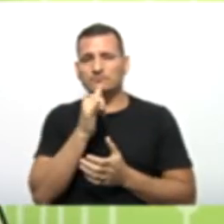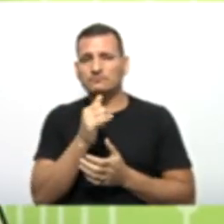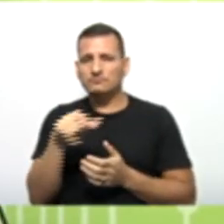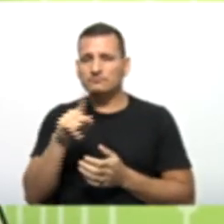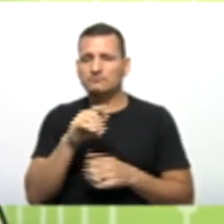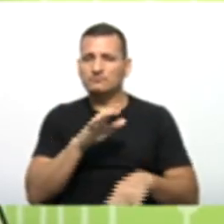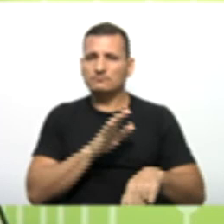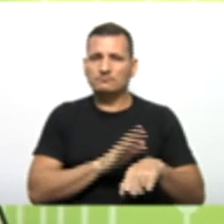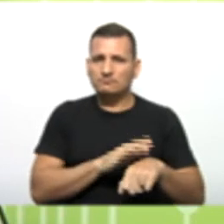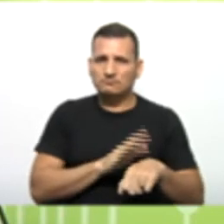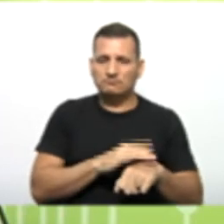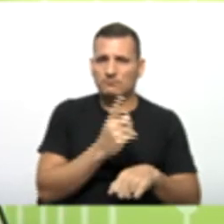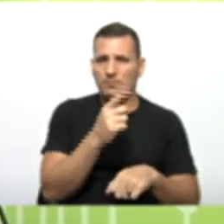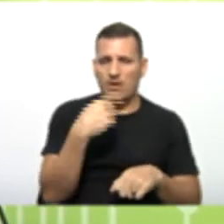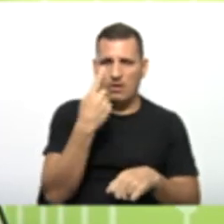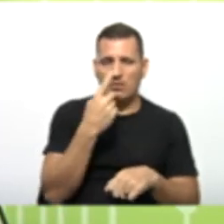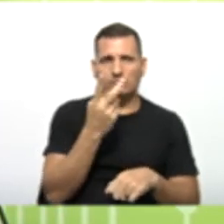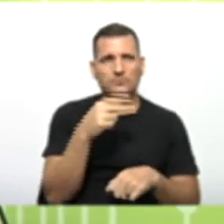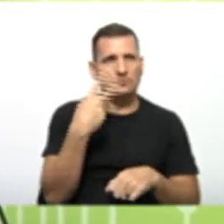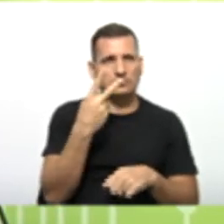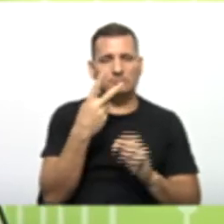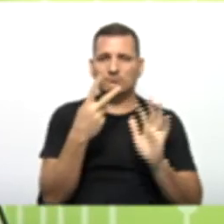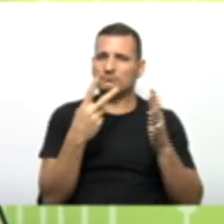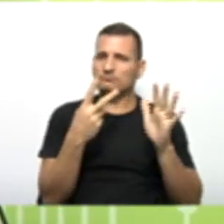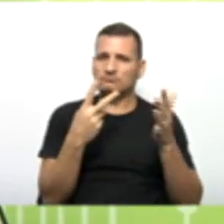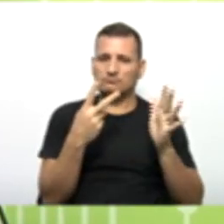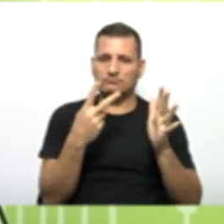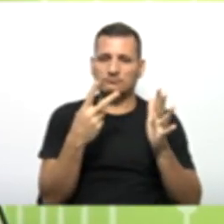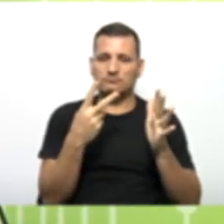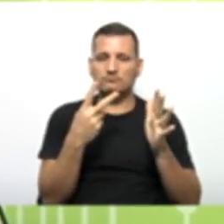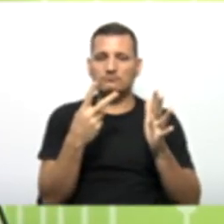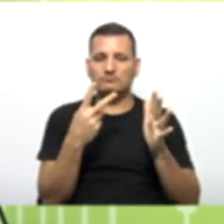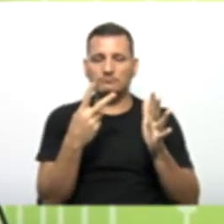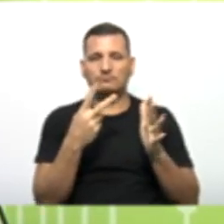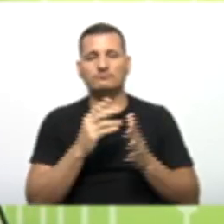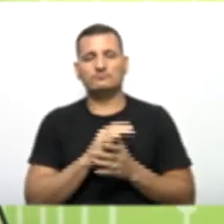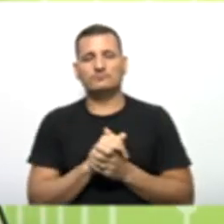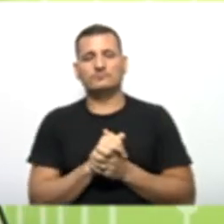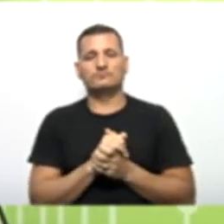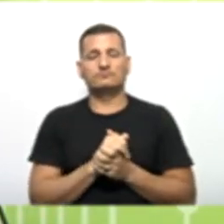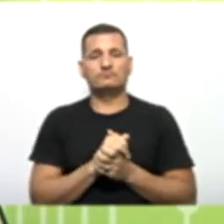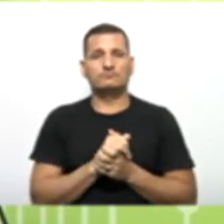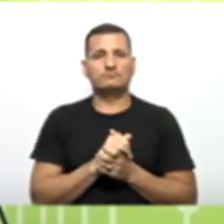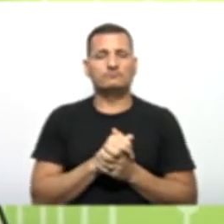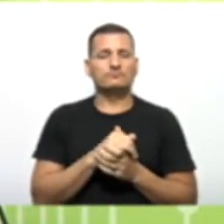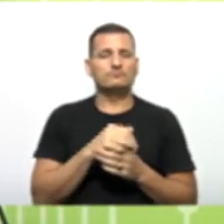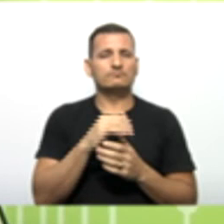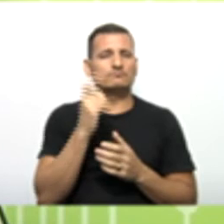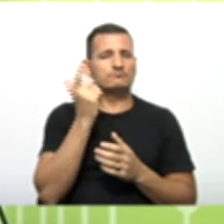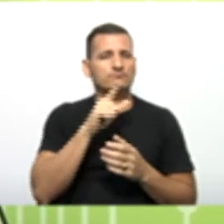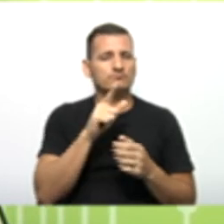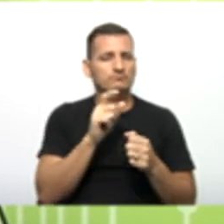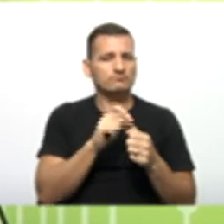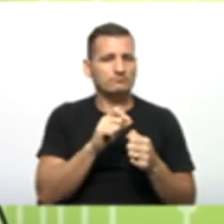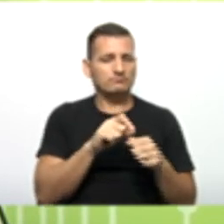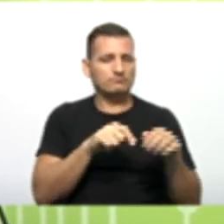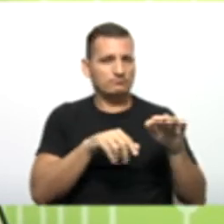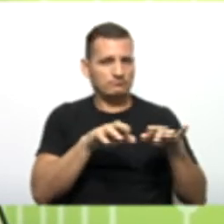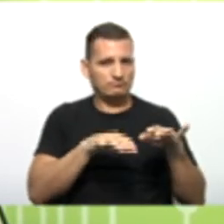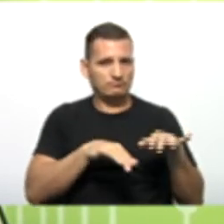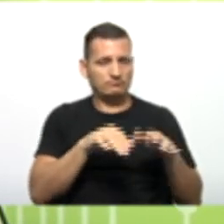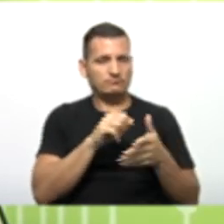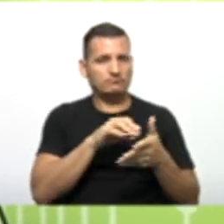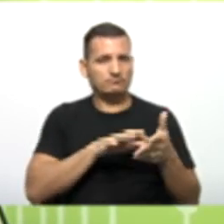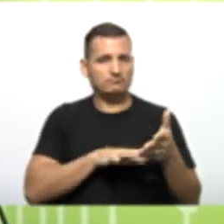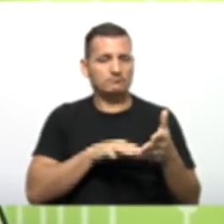meia duas horas seria seria o ápice duas horas por dia para executarem se aqui vocês vão